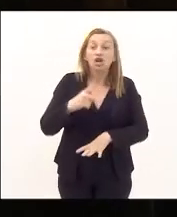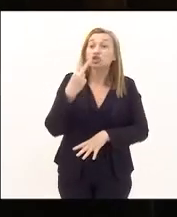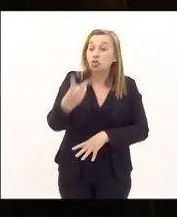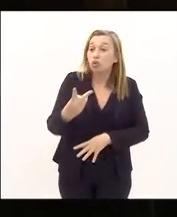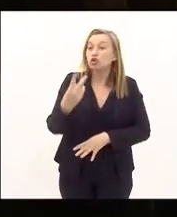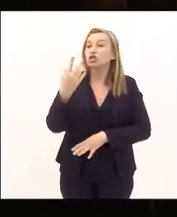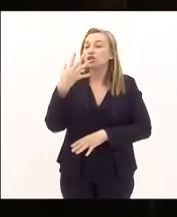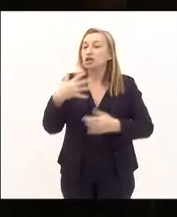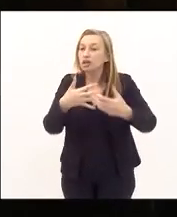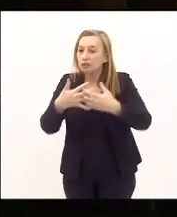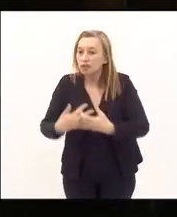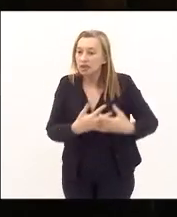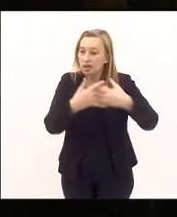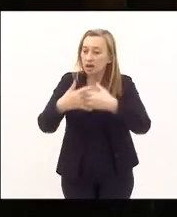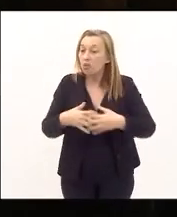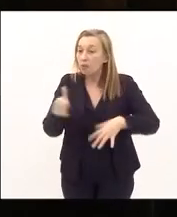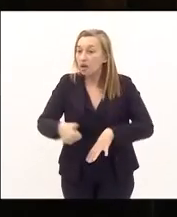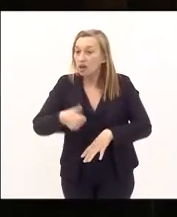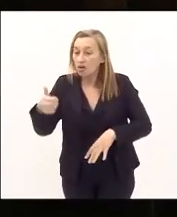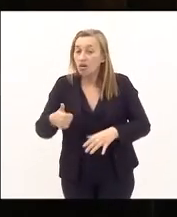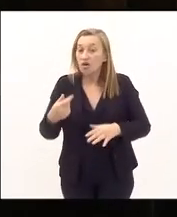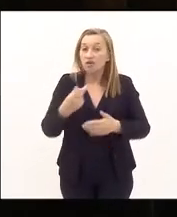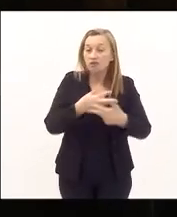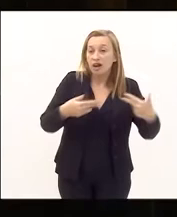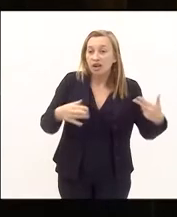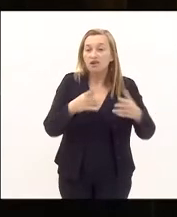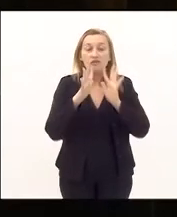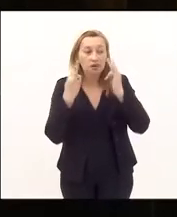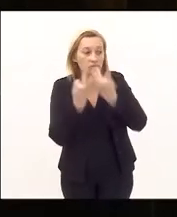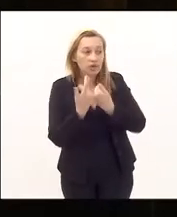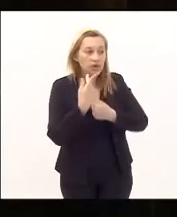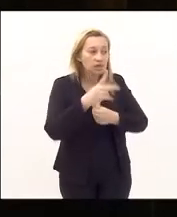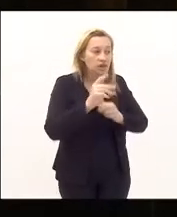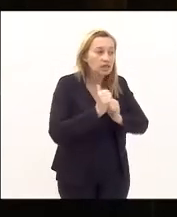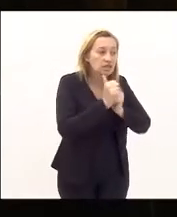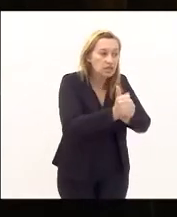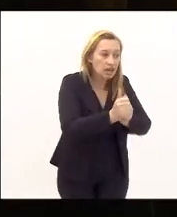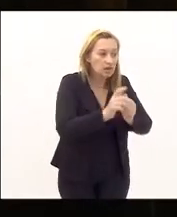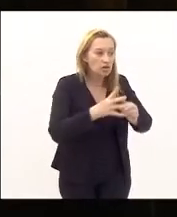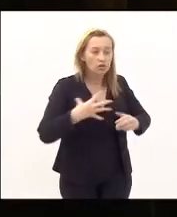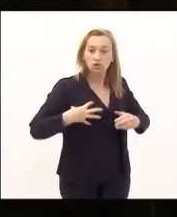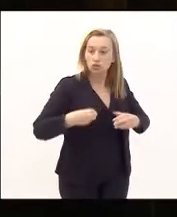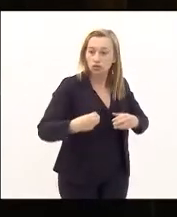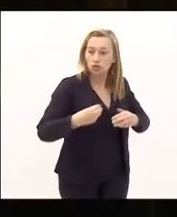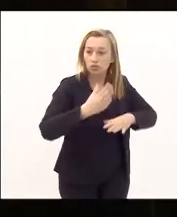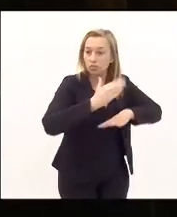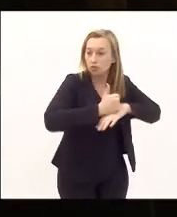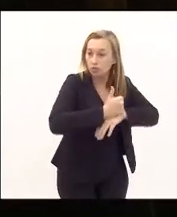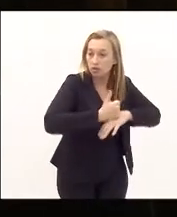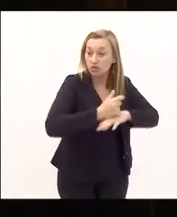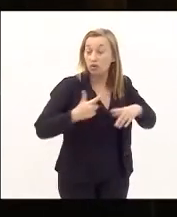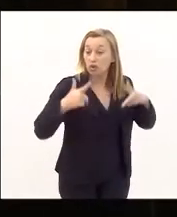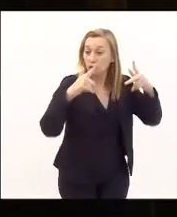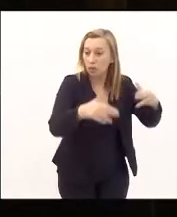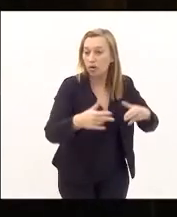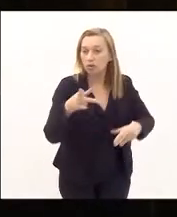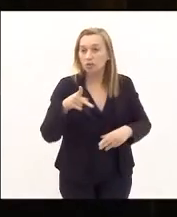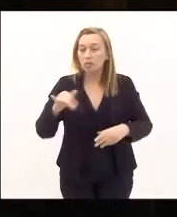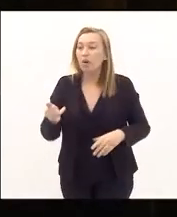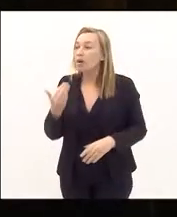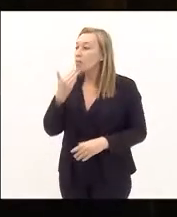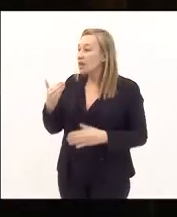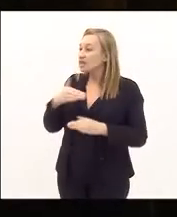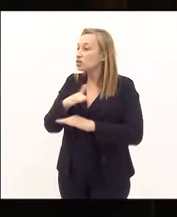caminhões. Muitas das famílias deles, sabe, que seguem, os filhos seguem as mesmas profissões. Então, eu peço a todos os meus